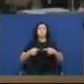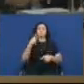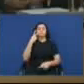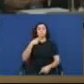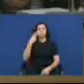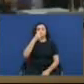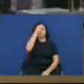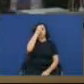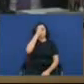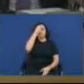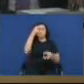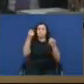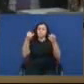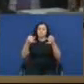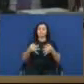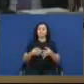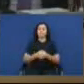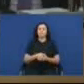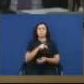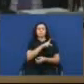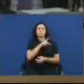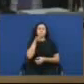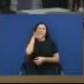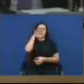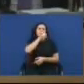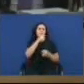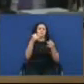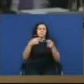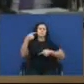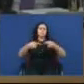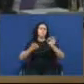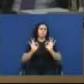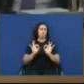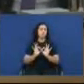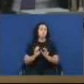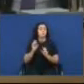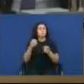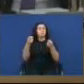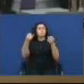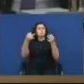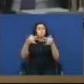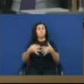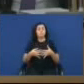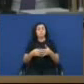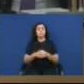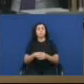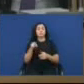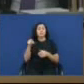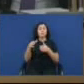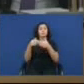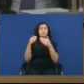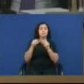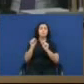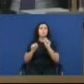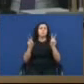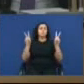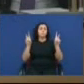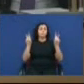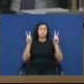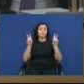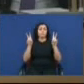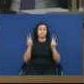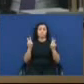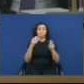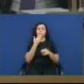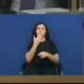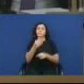palavra o vereador Jorge de Freitas. Senhor presidente, rapidamente, nem é uma discussão, mas é só um apontamento. Esse requerimento trata